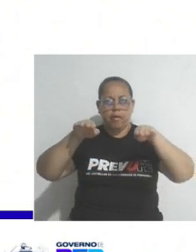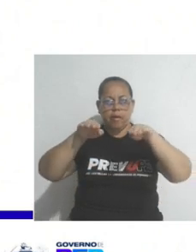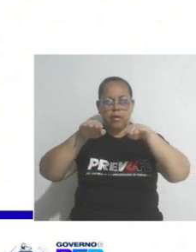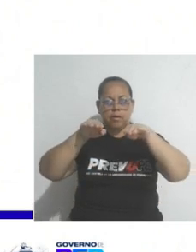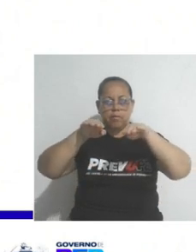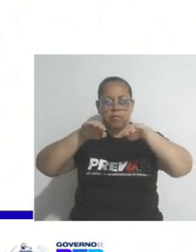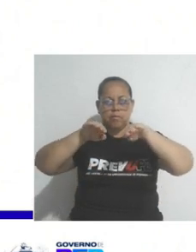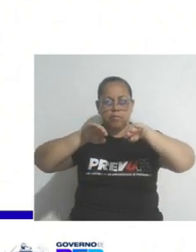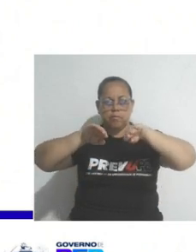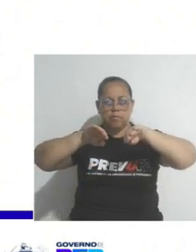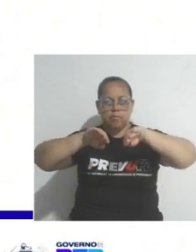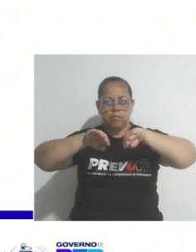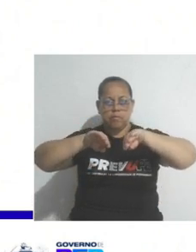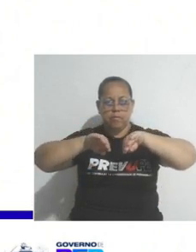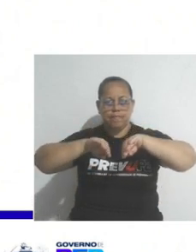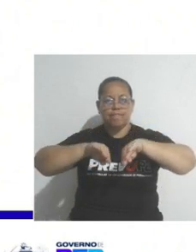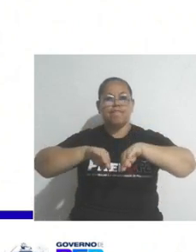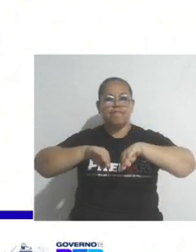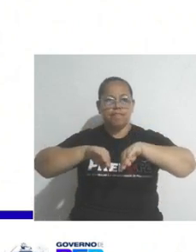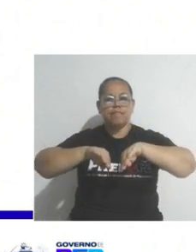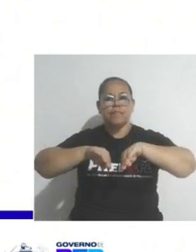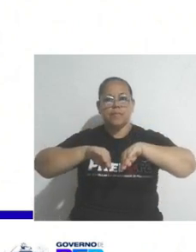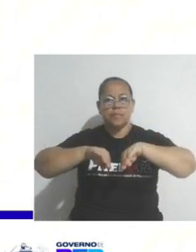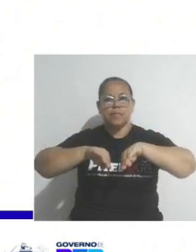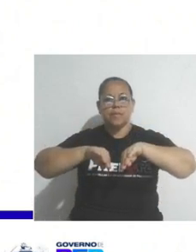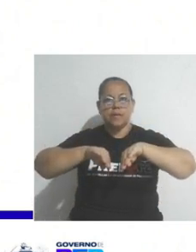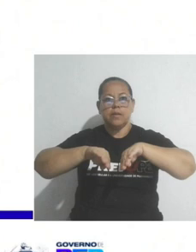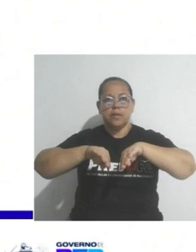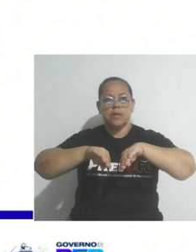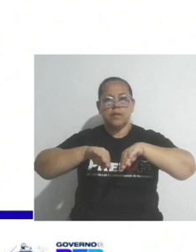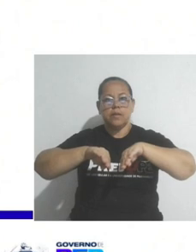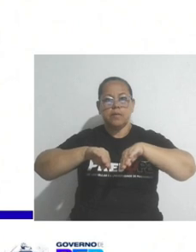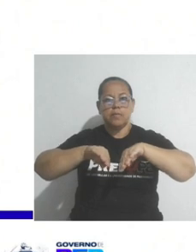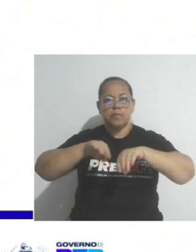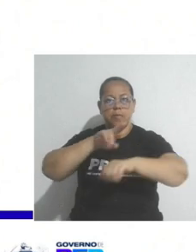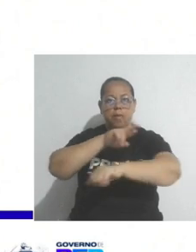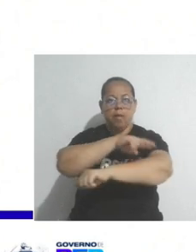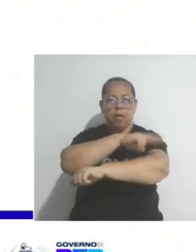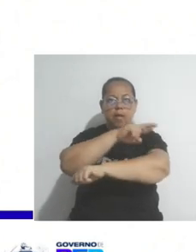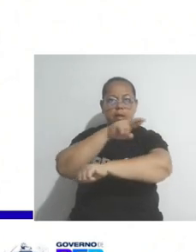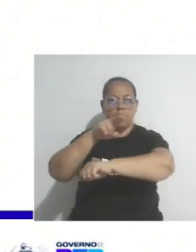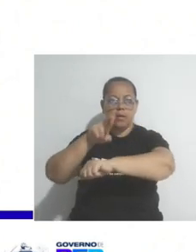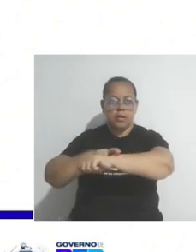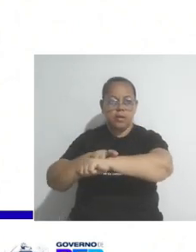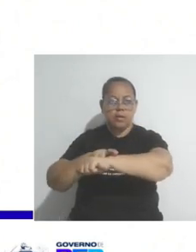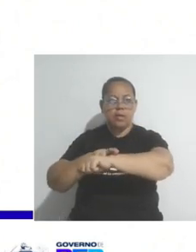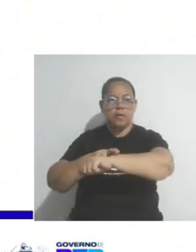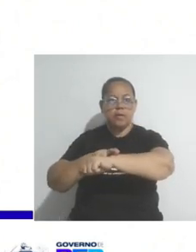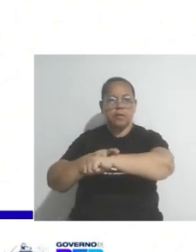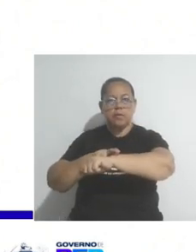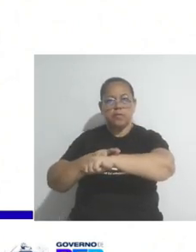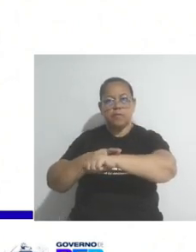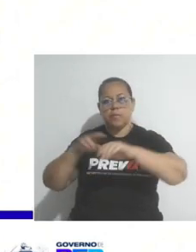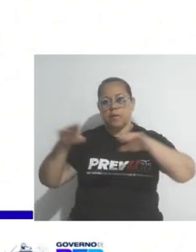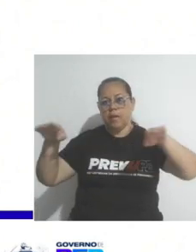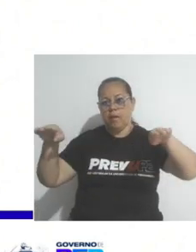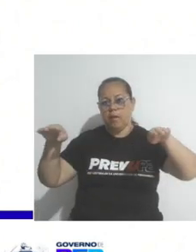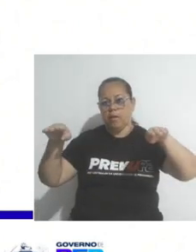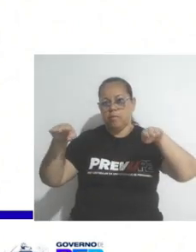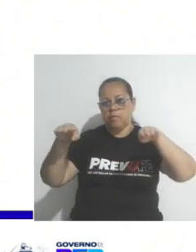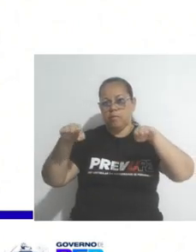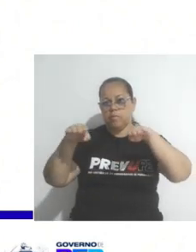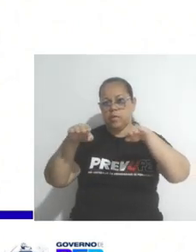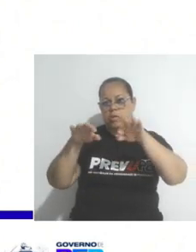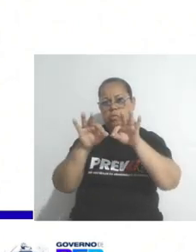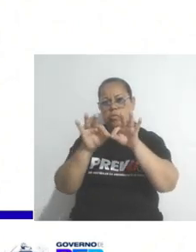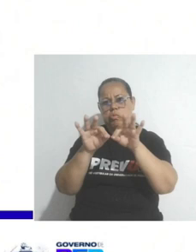de uma primeira depressão de um afundamento do relevo então a drenagem ela é superficial e ela